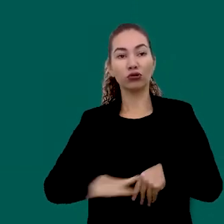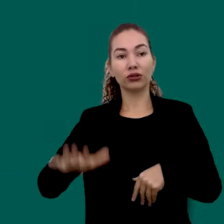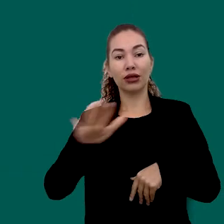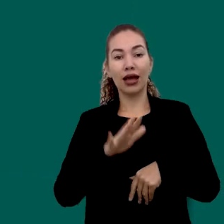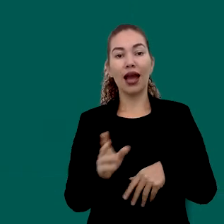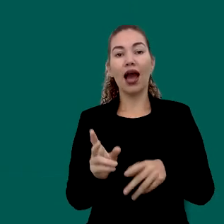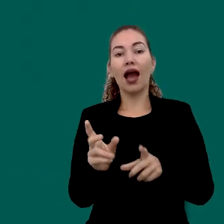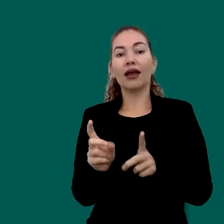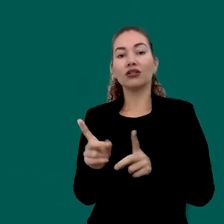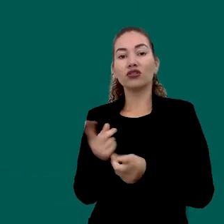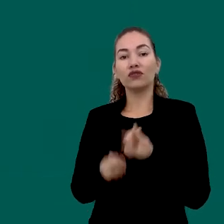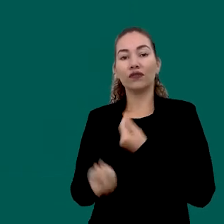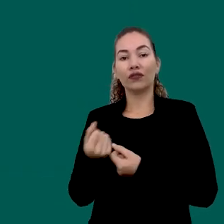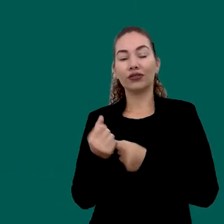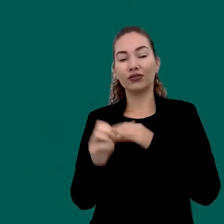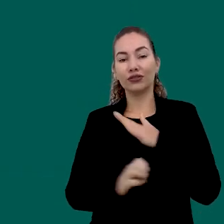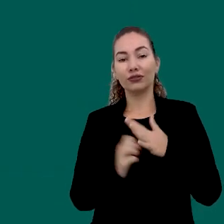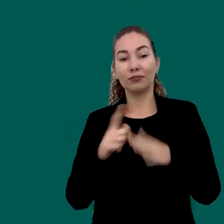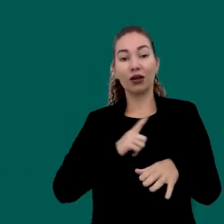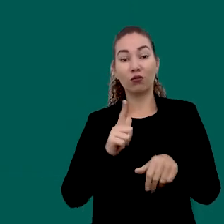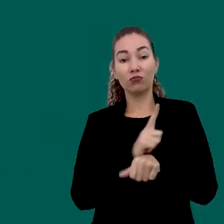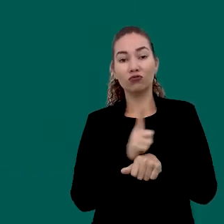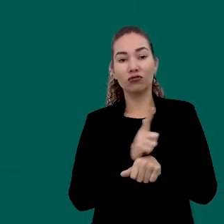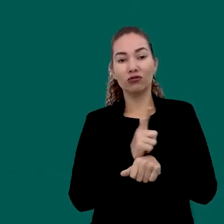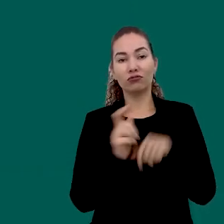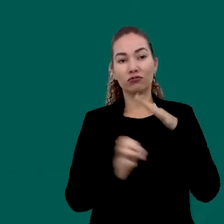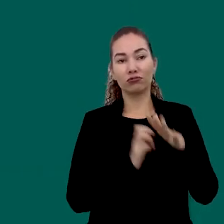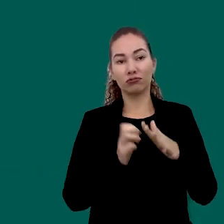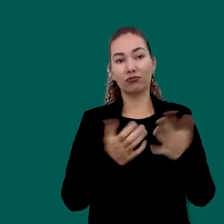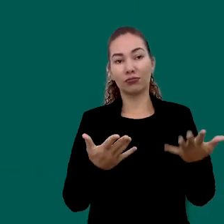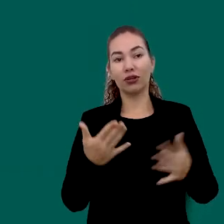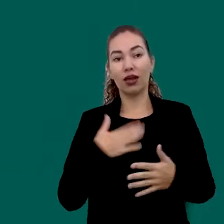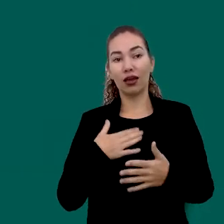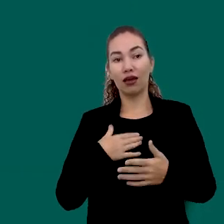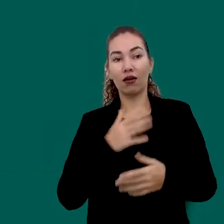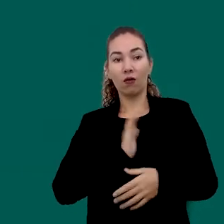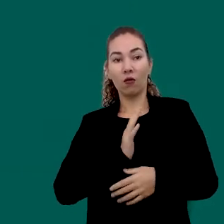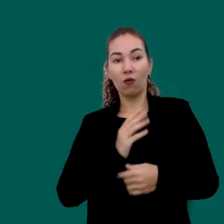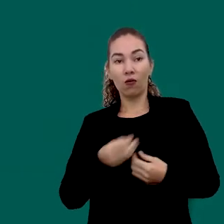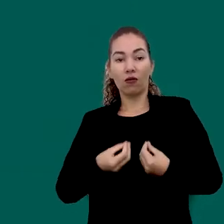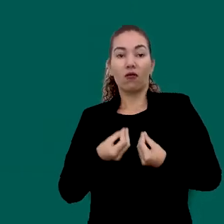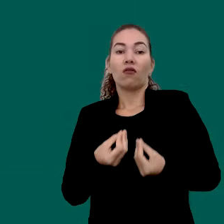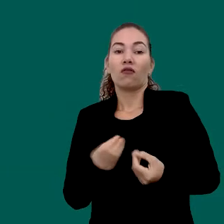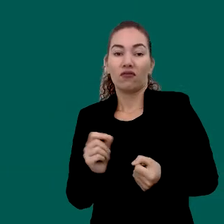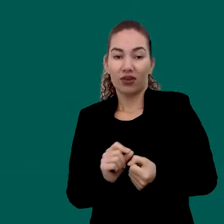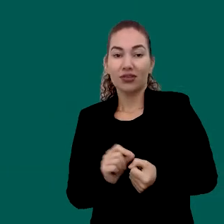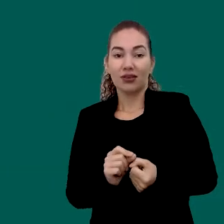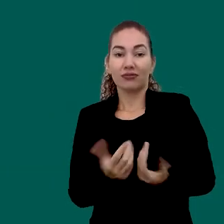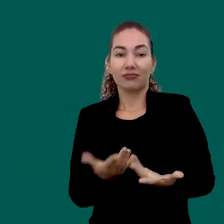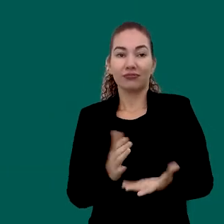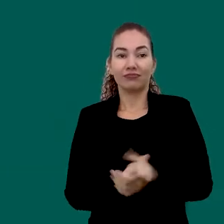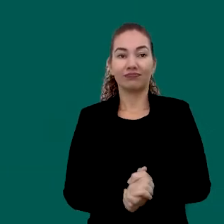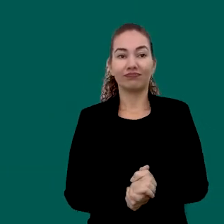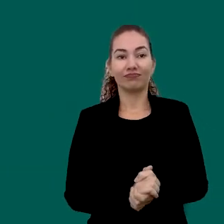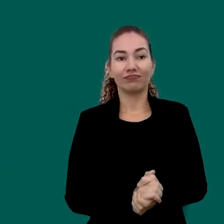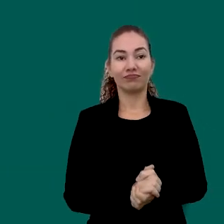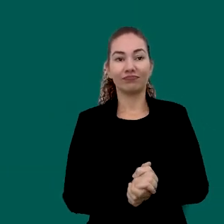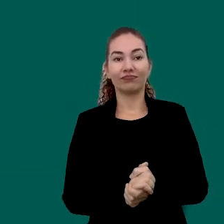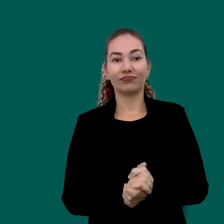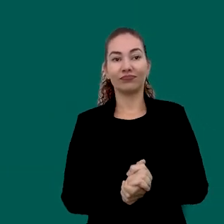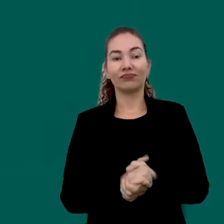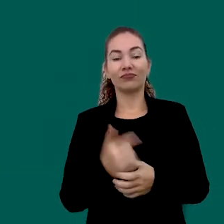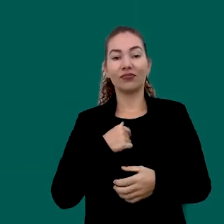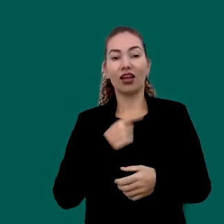comercial da empresa. E eu sou gestor da empresa. Então, nada mais do que tu colocar o coração no que tu está fazendo. Então, tu faz um negócio